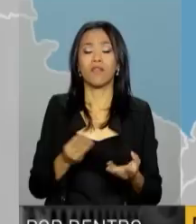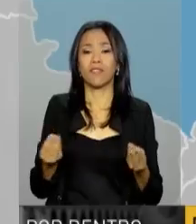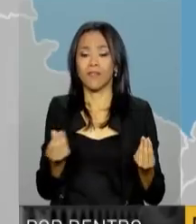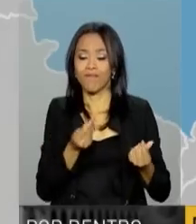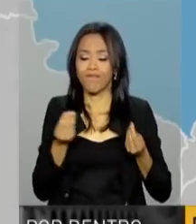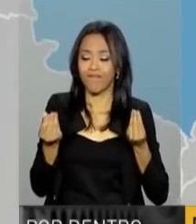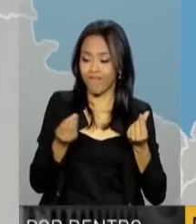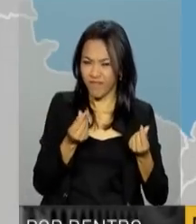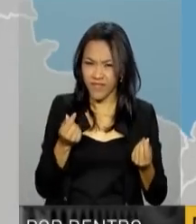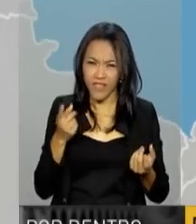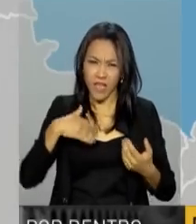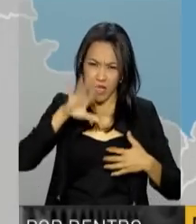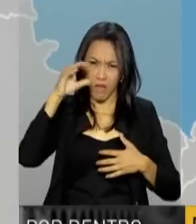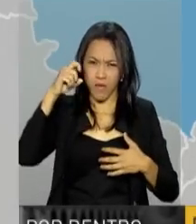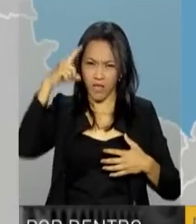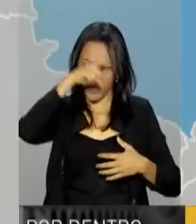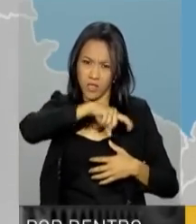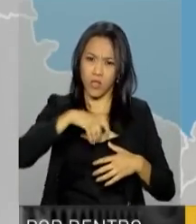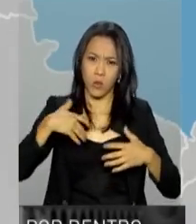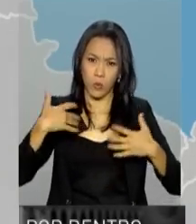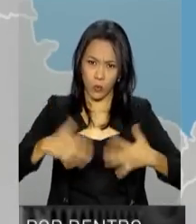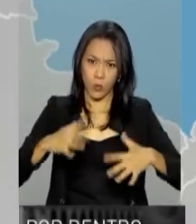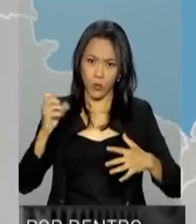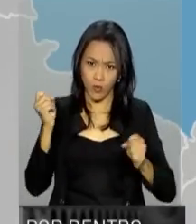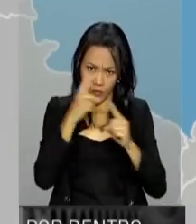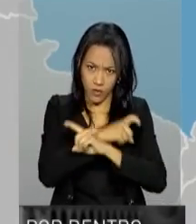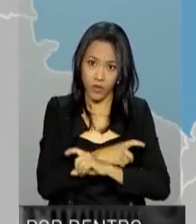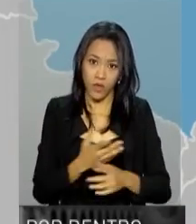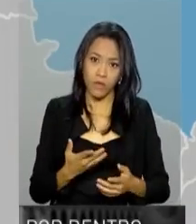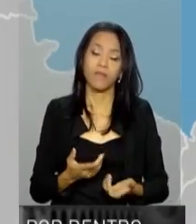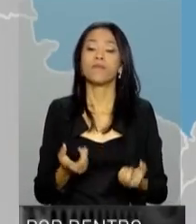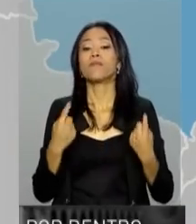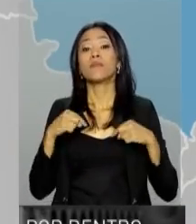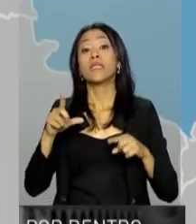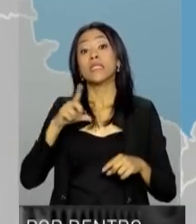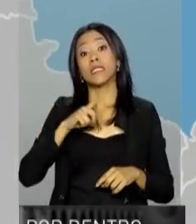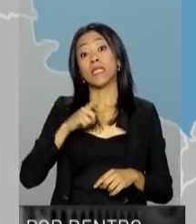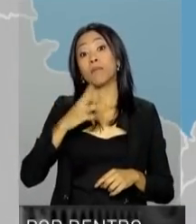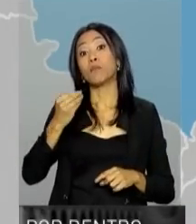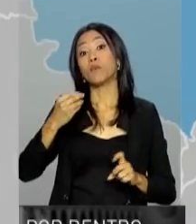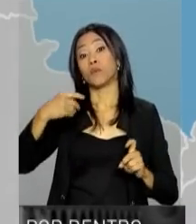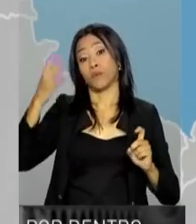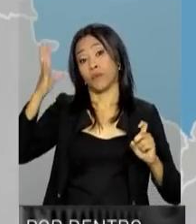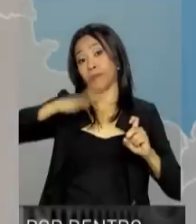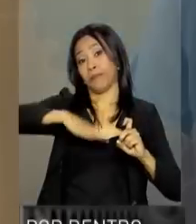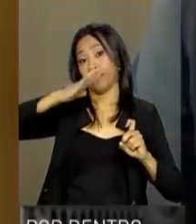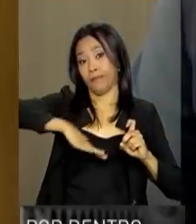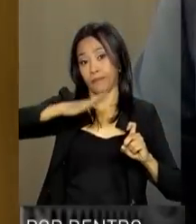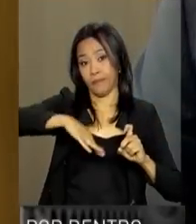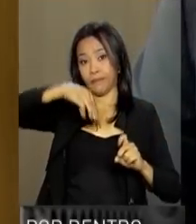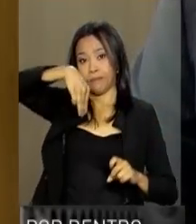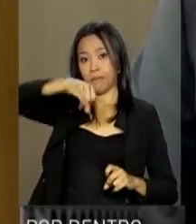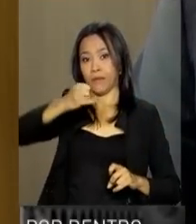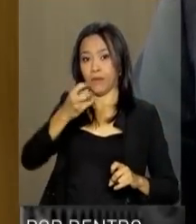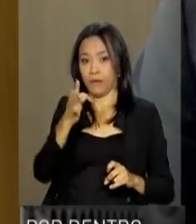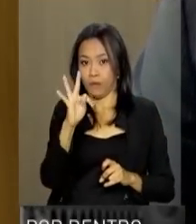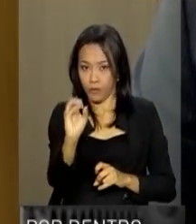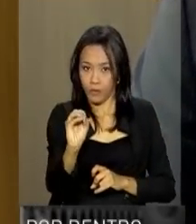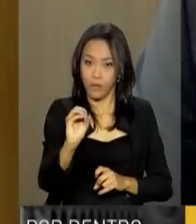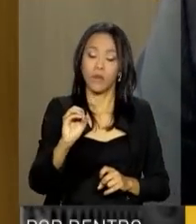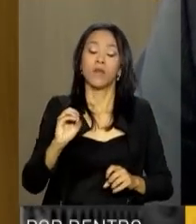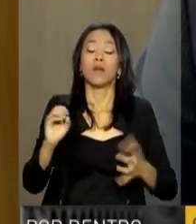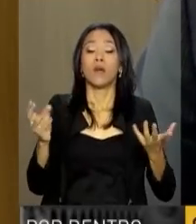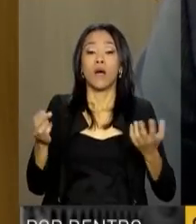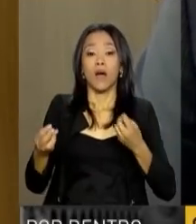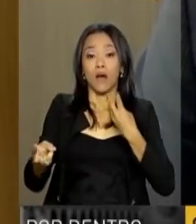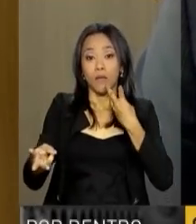processo mais complexo o homem eu quero te dizer o seguinte tem muito mito nessa história né a política de encarceramento e